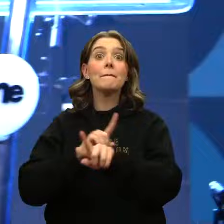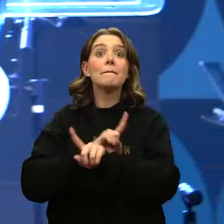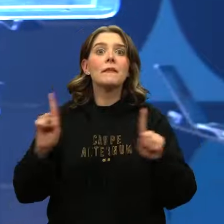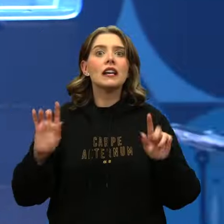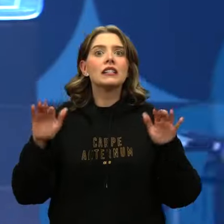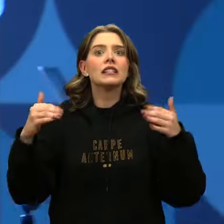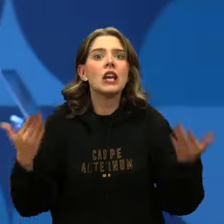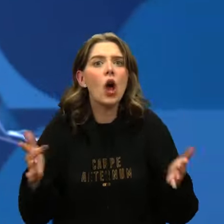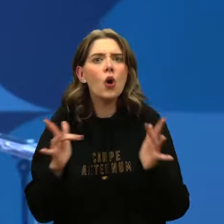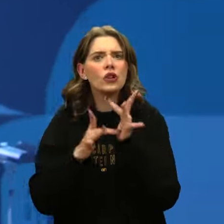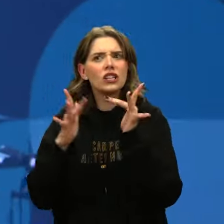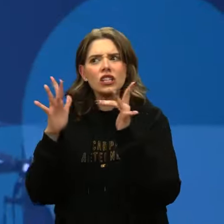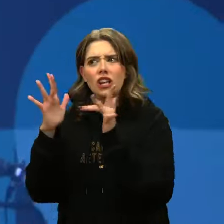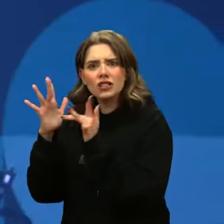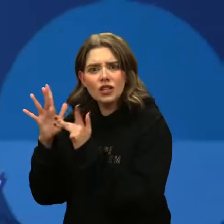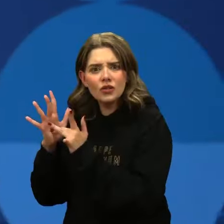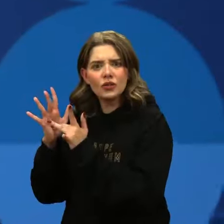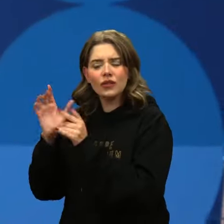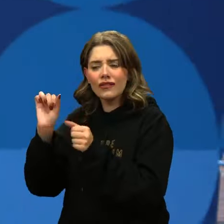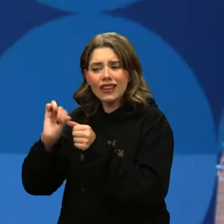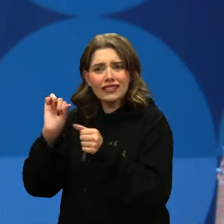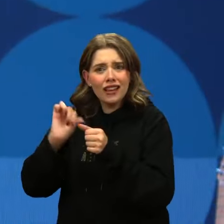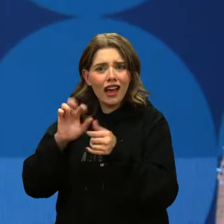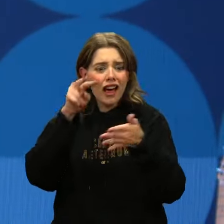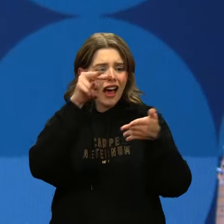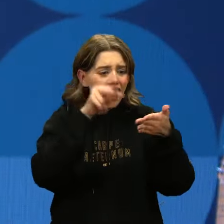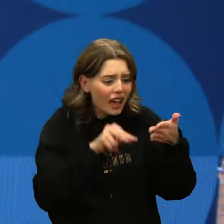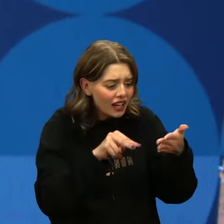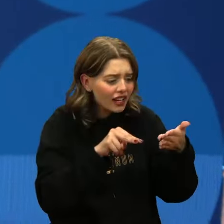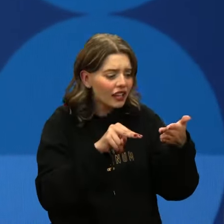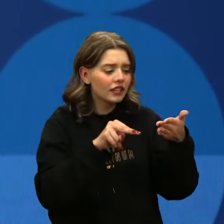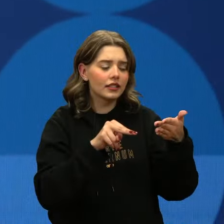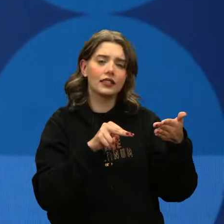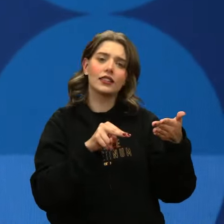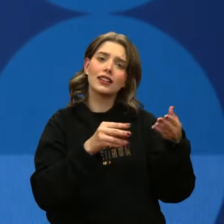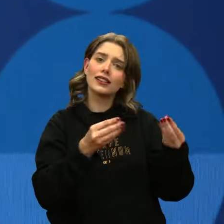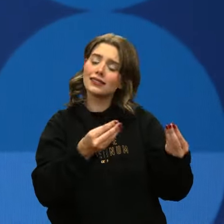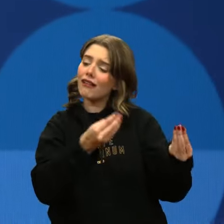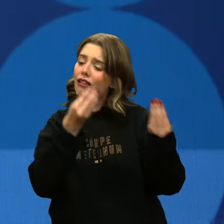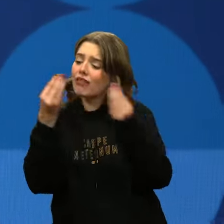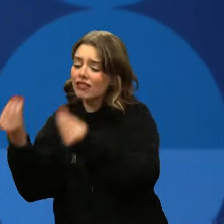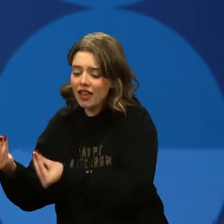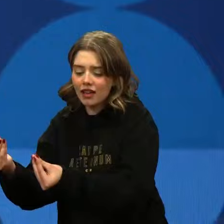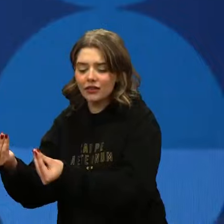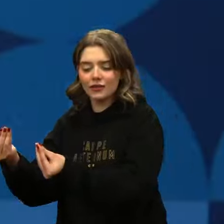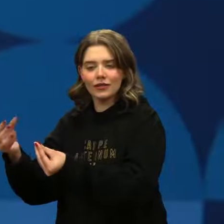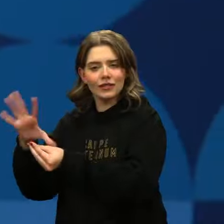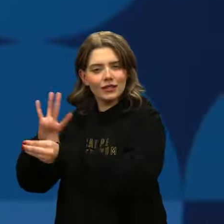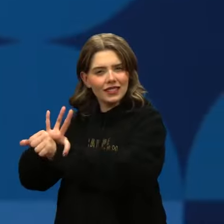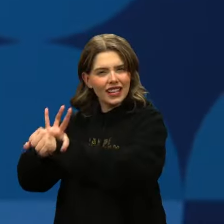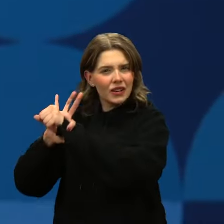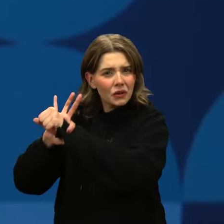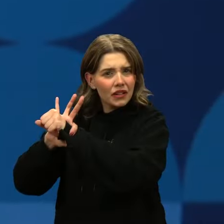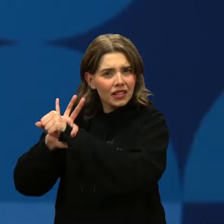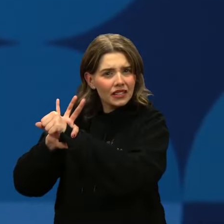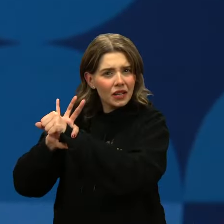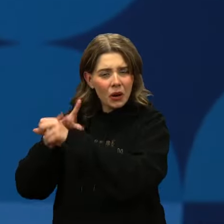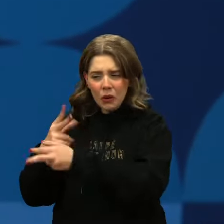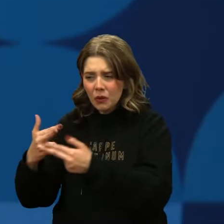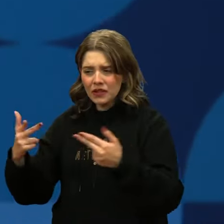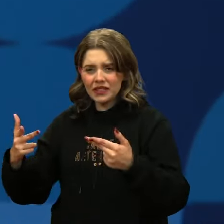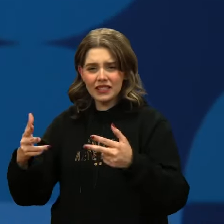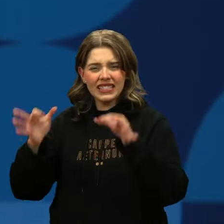ainda assim, o que, que Jesus está fazendo nesse texto? Ele está dando garantias inabaláveis para